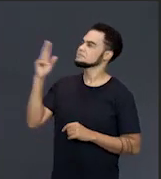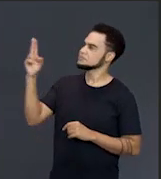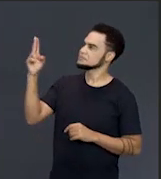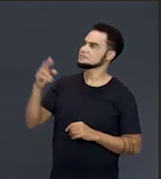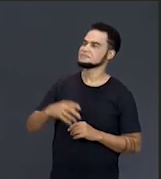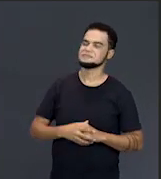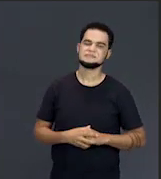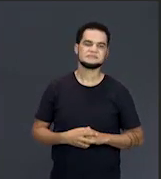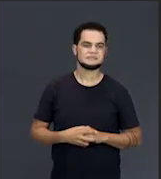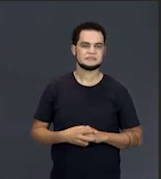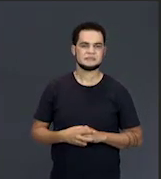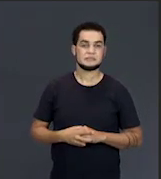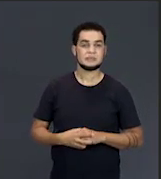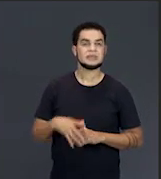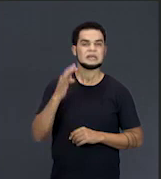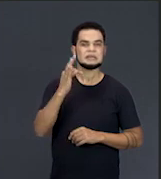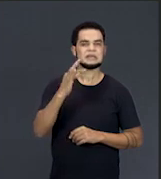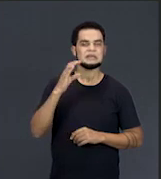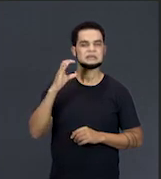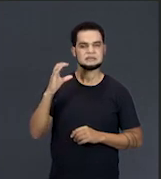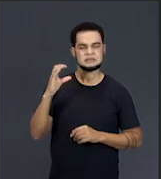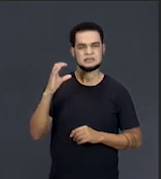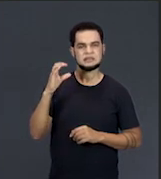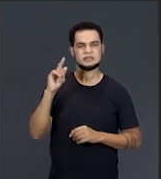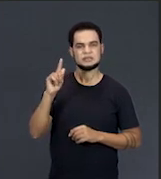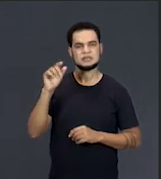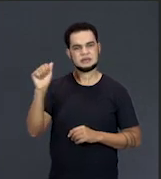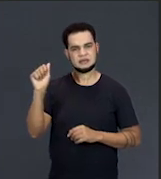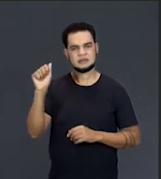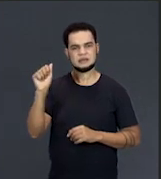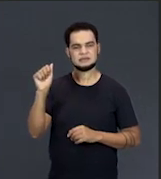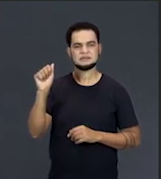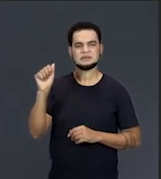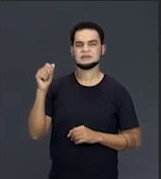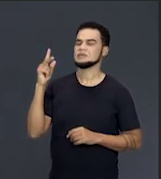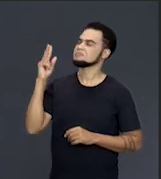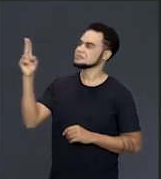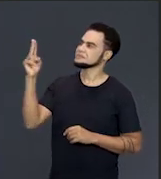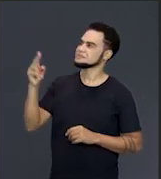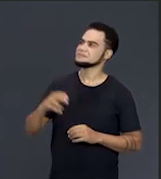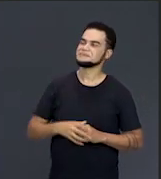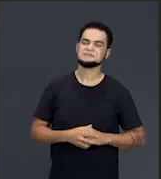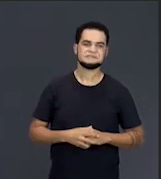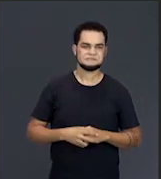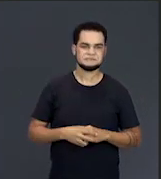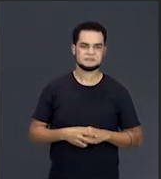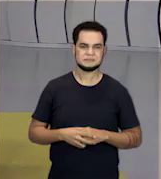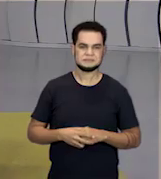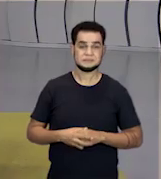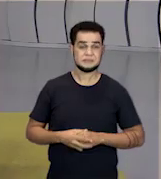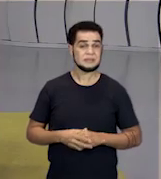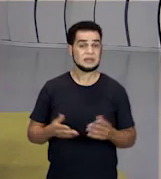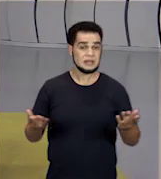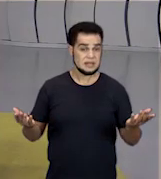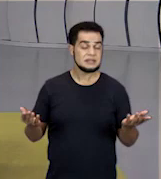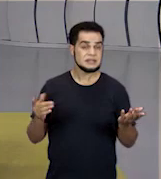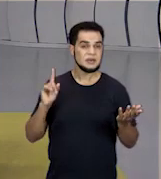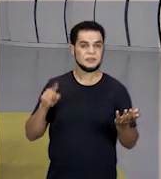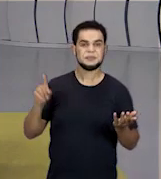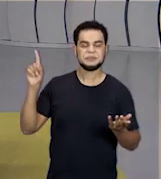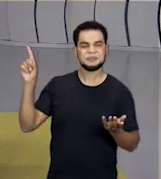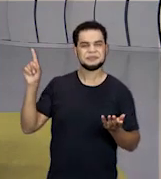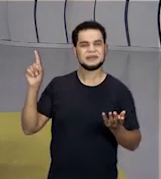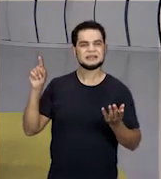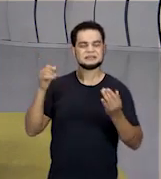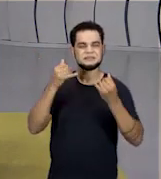aqui. T, C, T, C, G, A. Então, ela corta aqui. Nesse caso, essa fita aqui de baixo